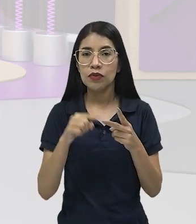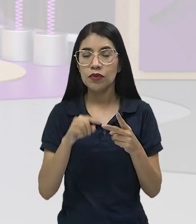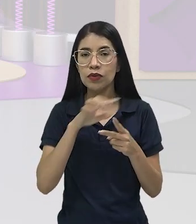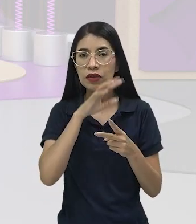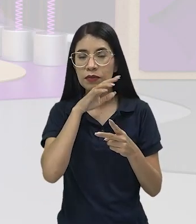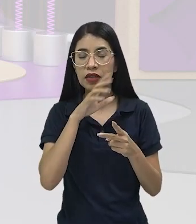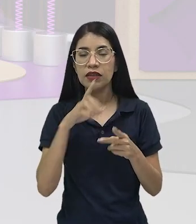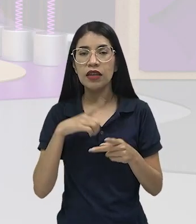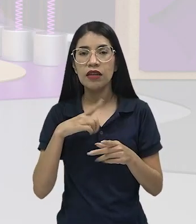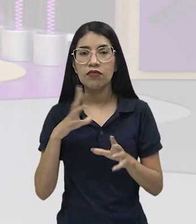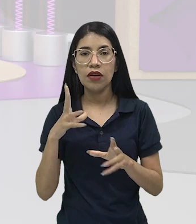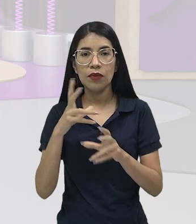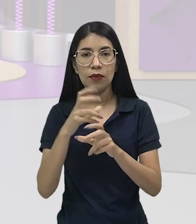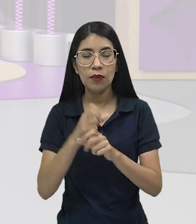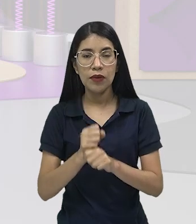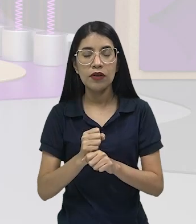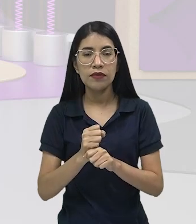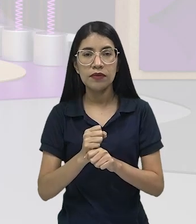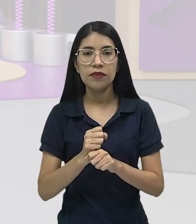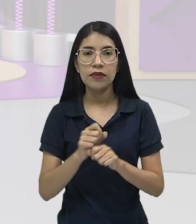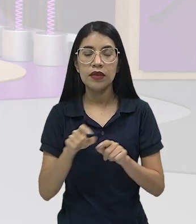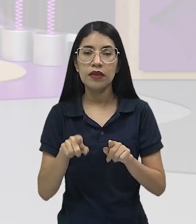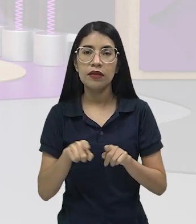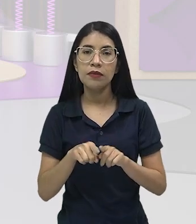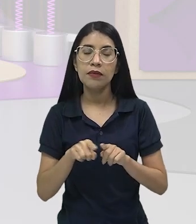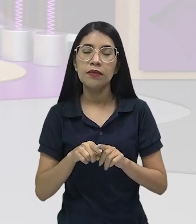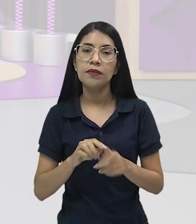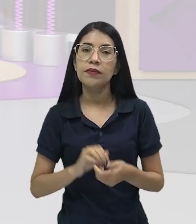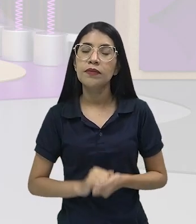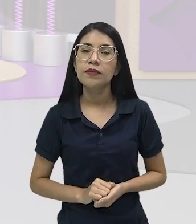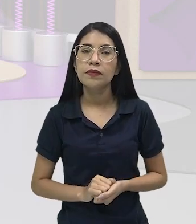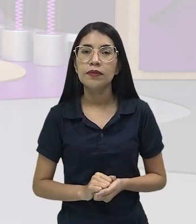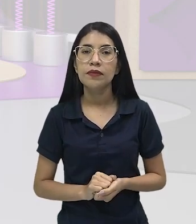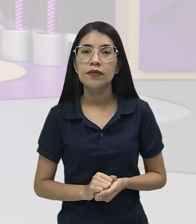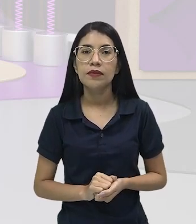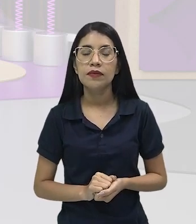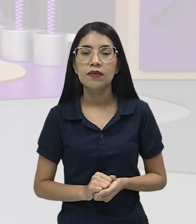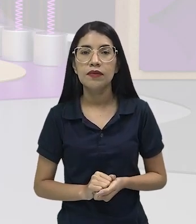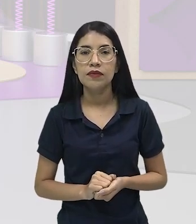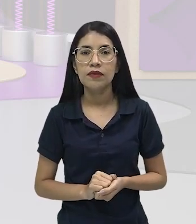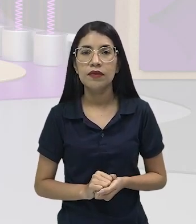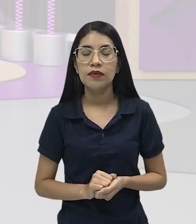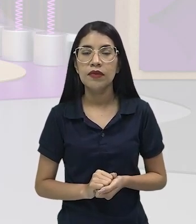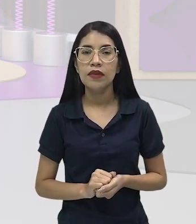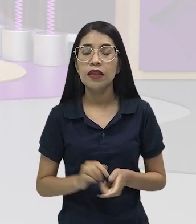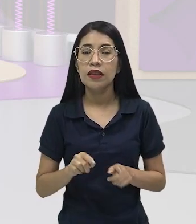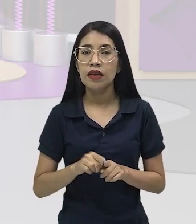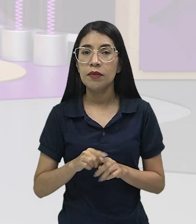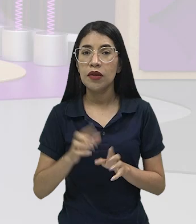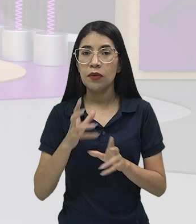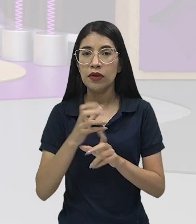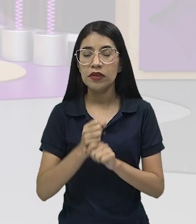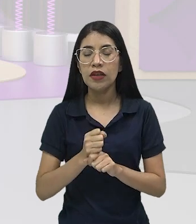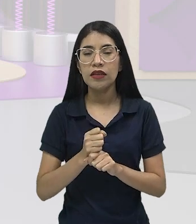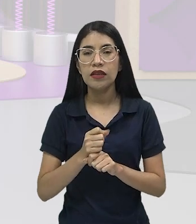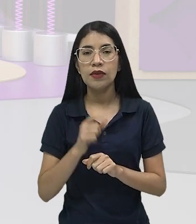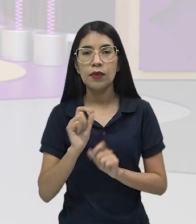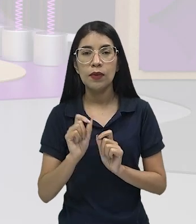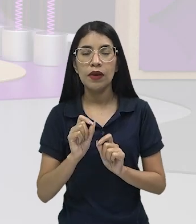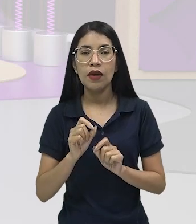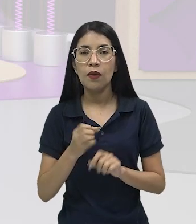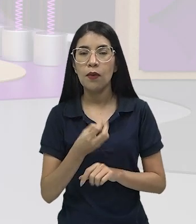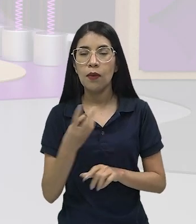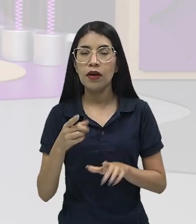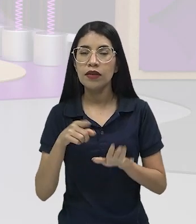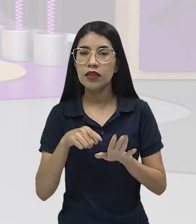quantitativo, beleza? E também, como quantitativo, está sendo apresentado as patas. Vamos ver